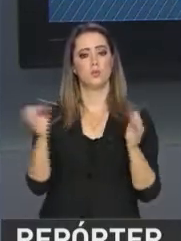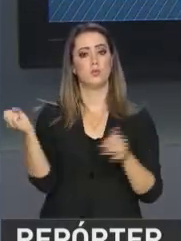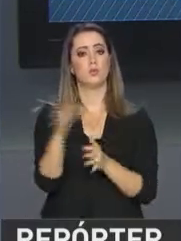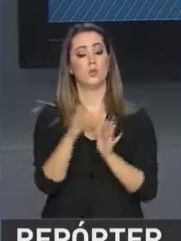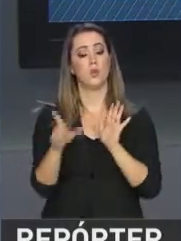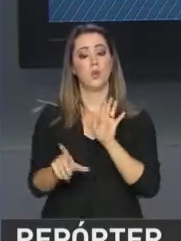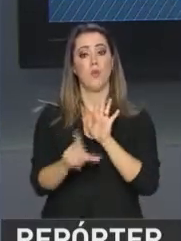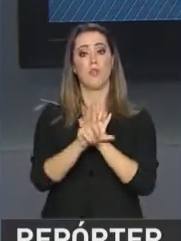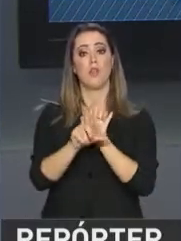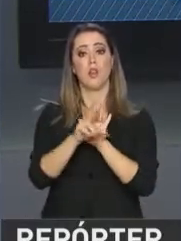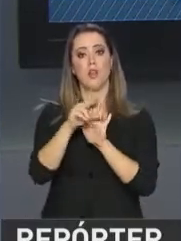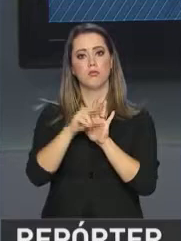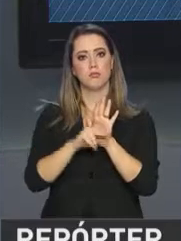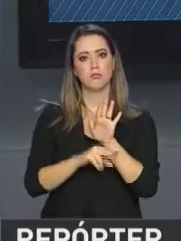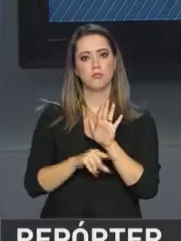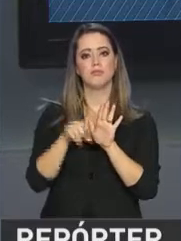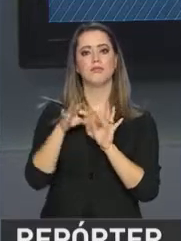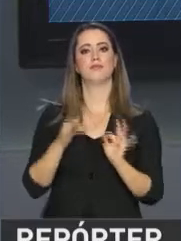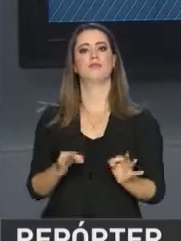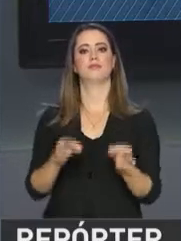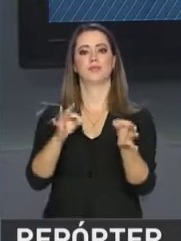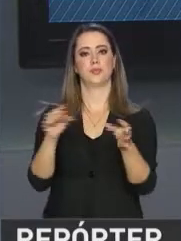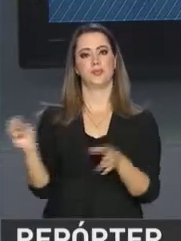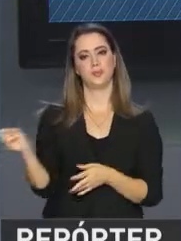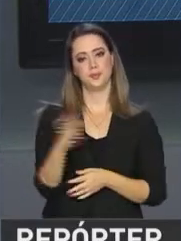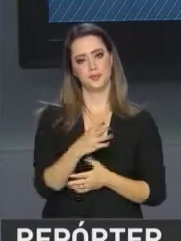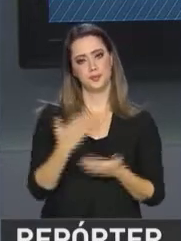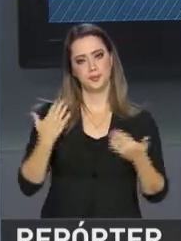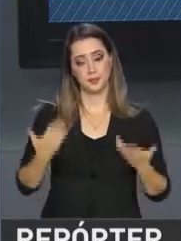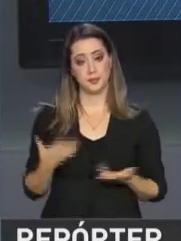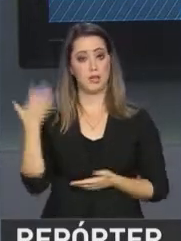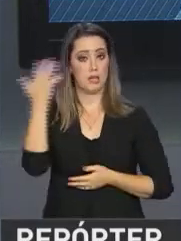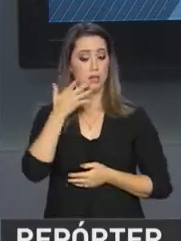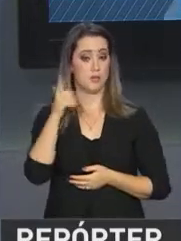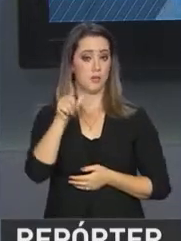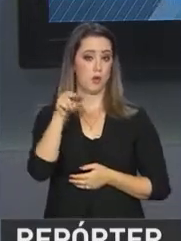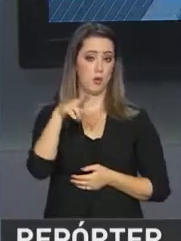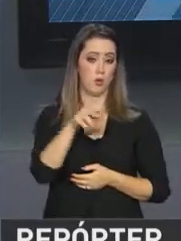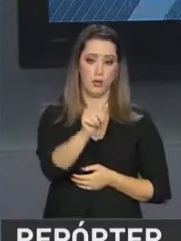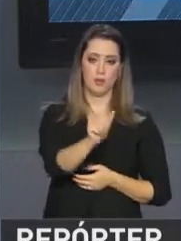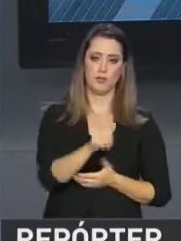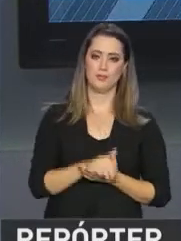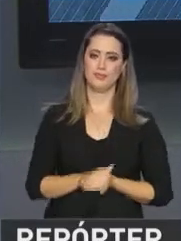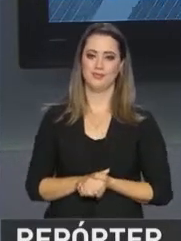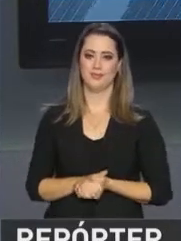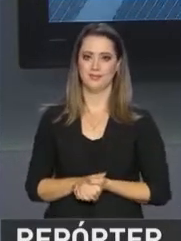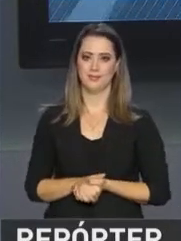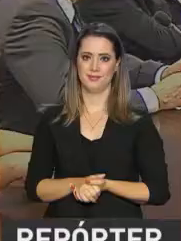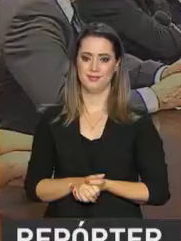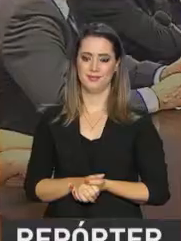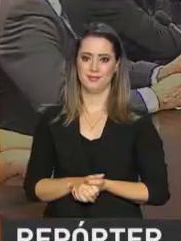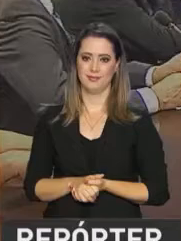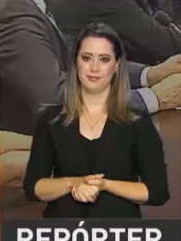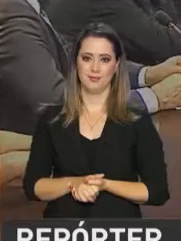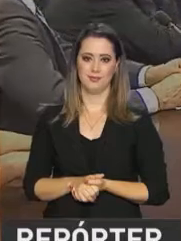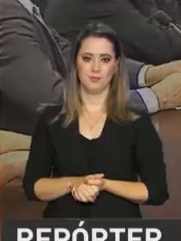novo marco legal de ciência tecnologia e inovação e quem explica a repórter luana karen